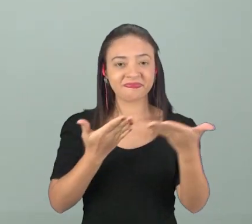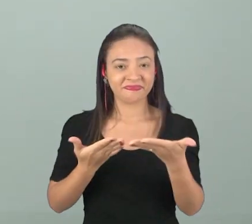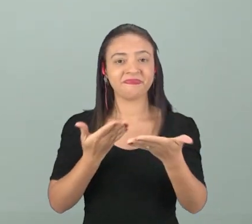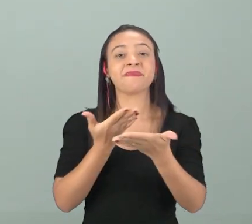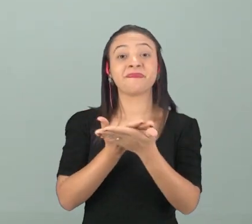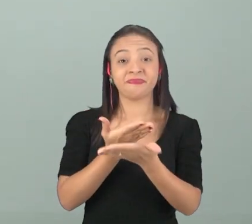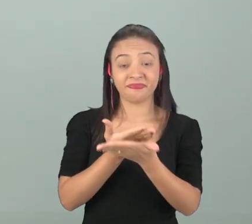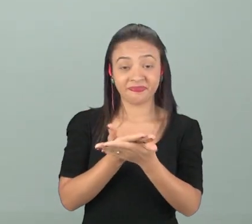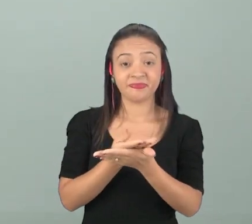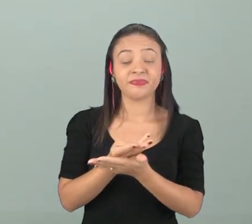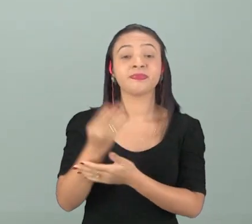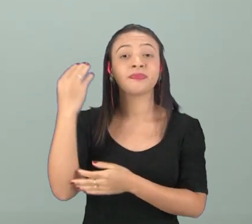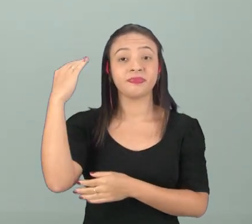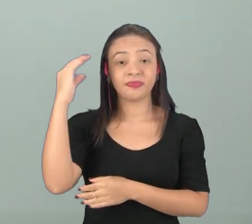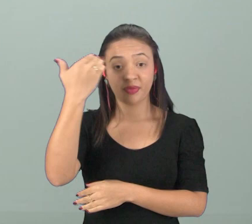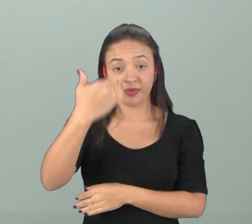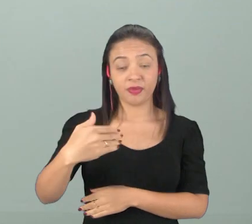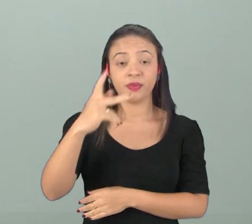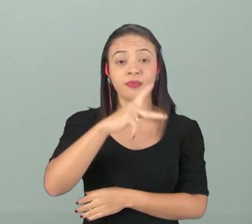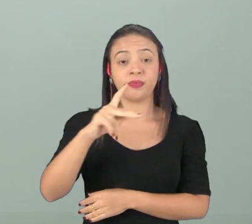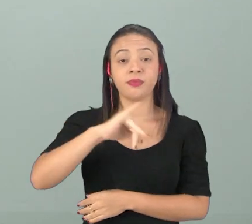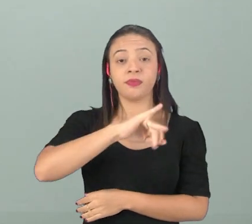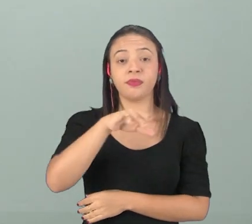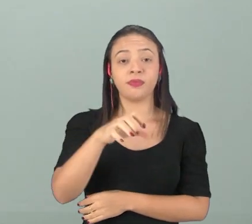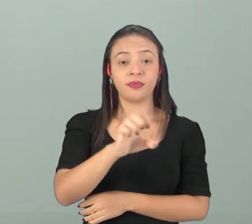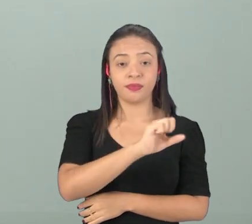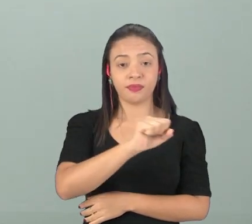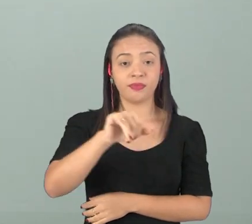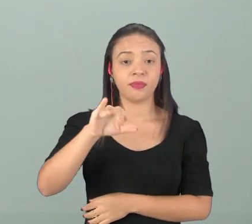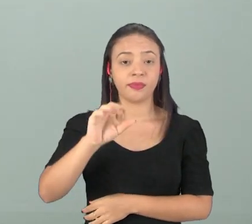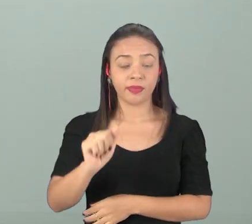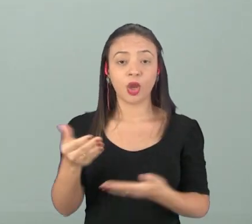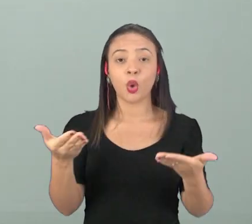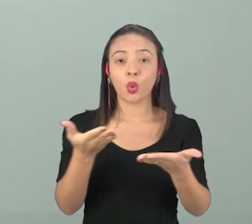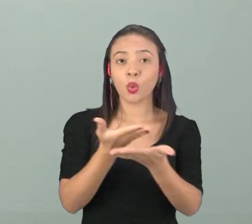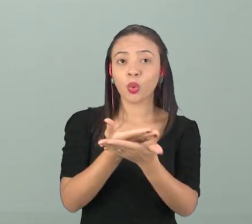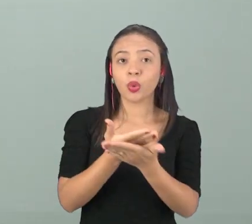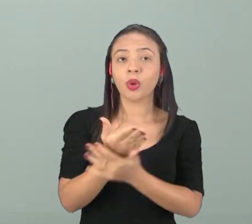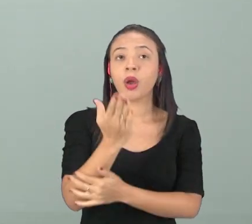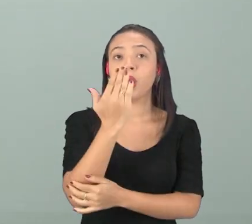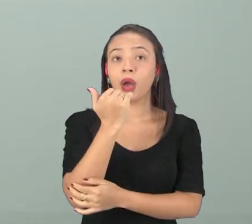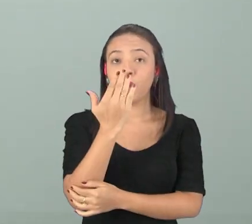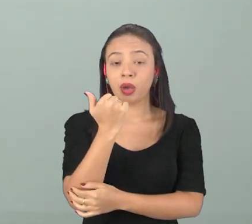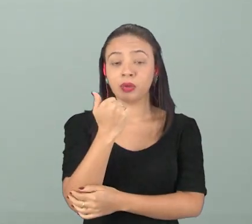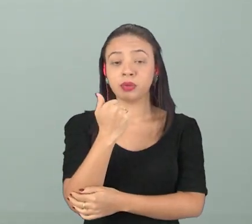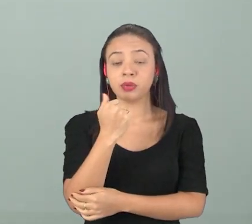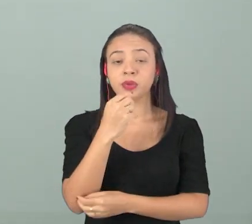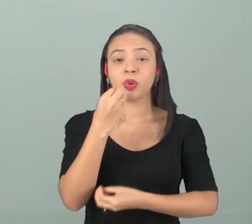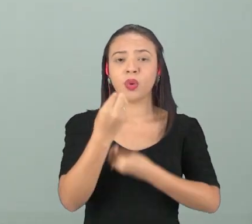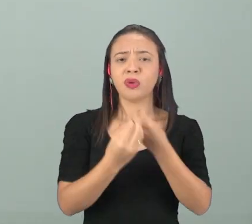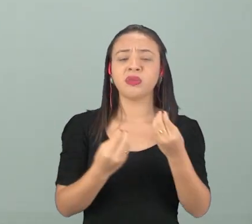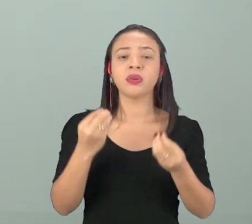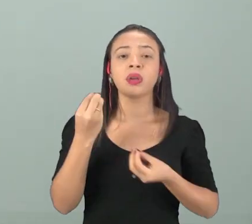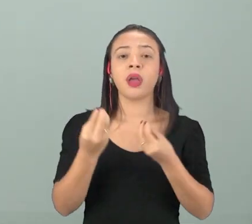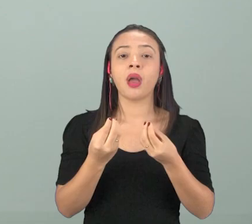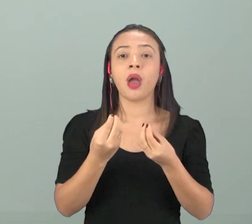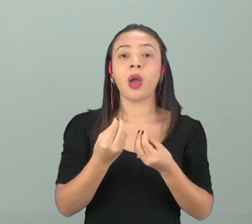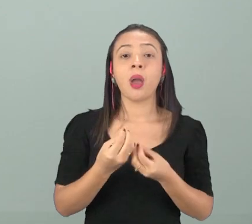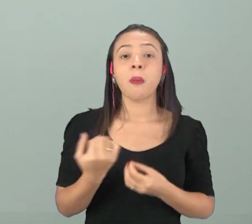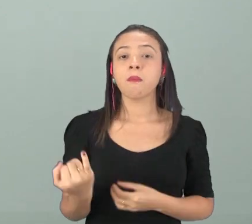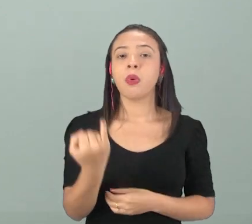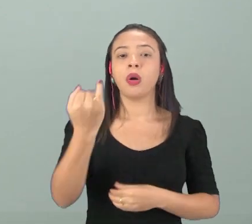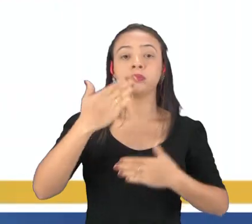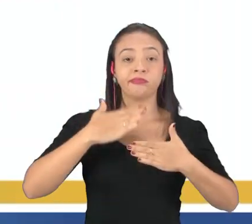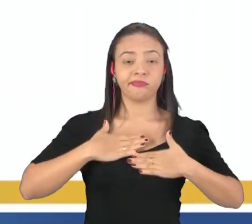Bem-vindos a mais uma aula de ciências. Eu sou a professora Jéssica e na aula de hoje nós veremos sobre a alimentação como fonte de energia. Vamos